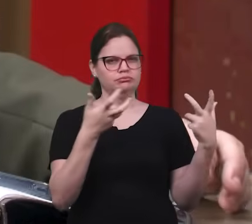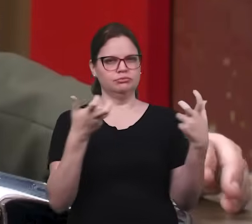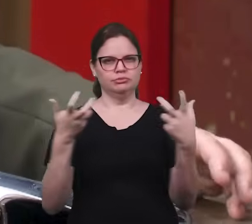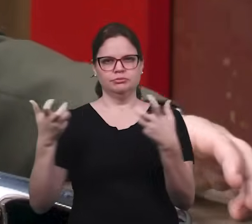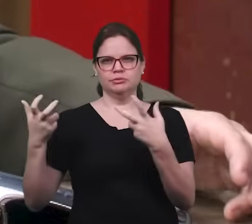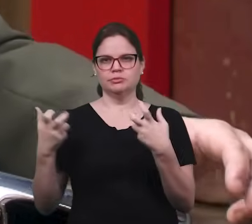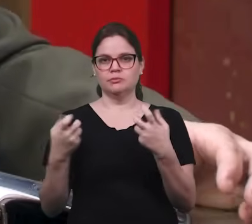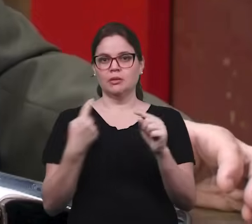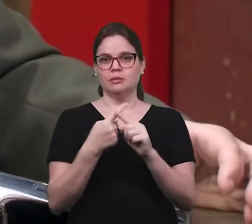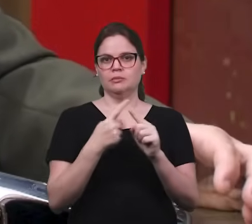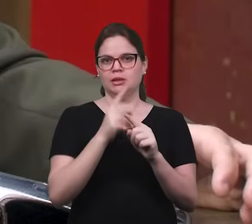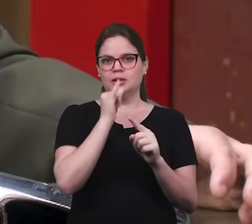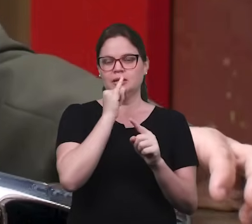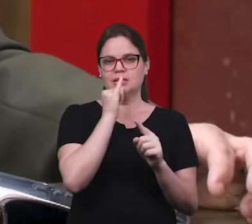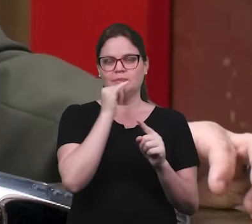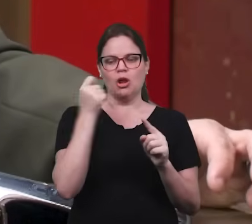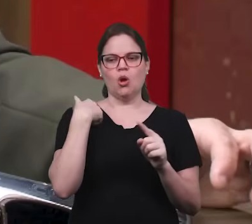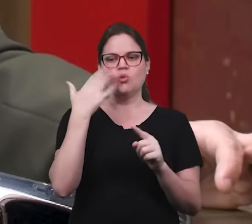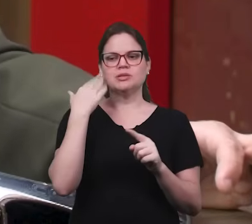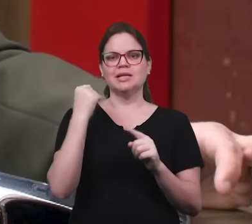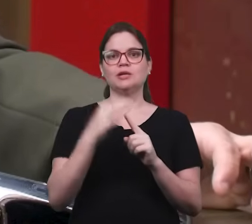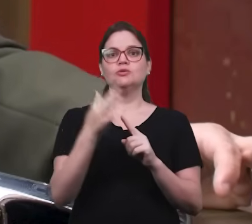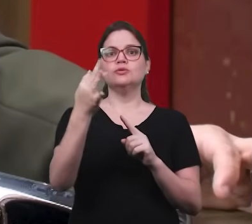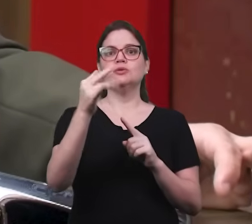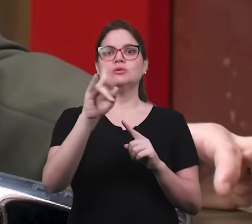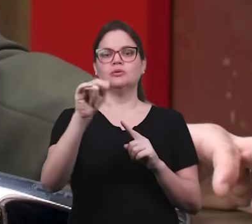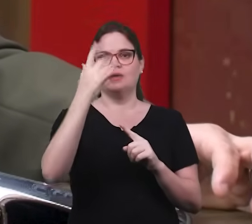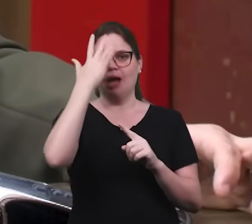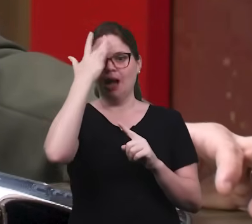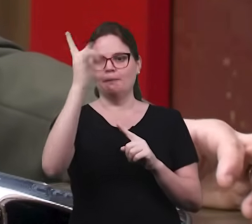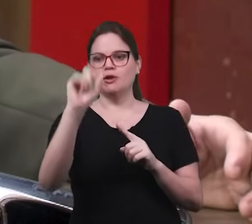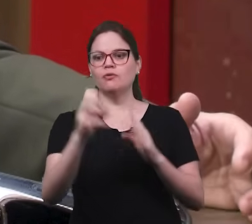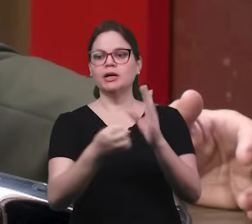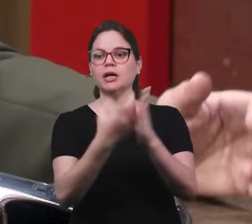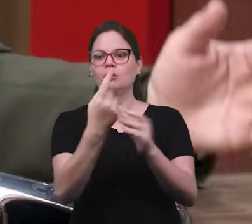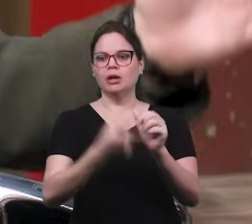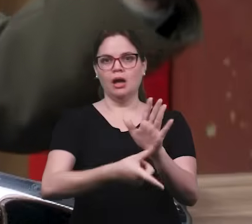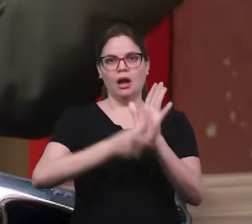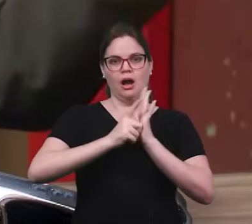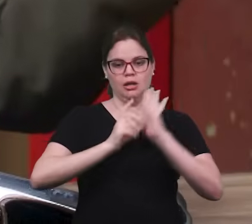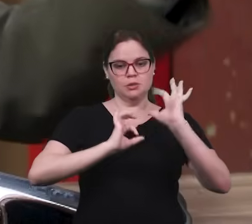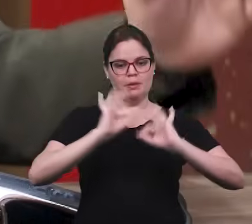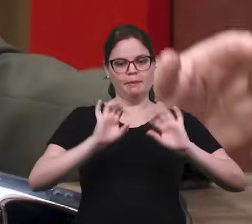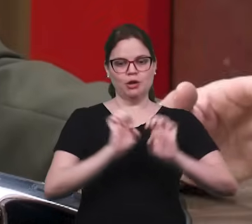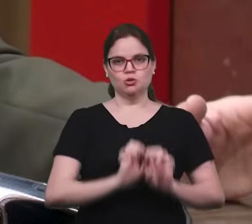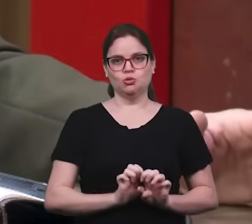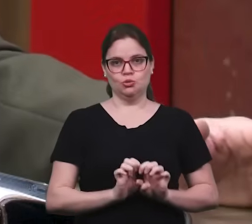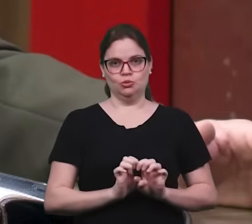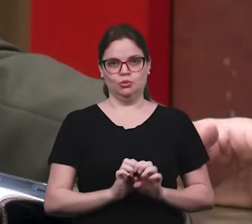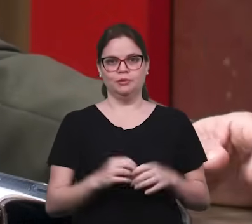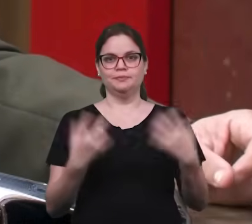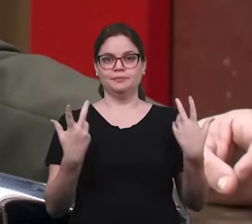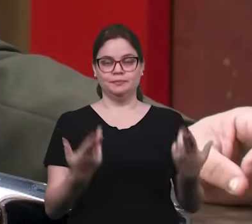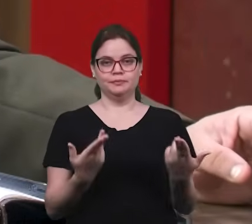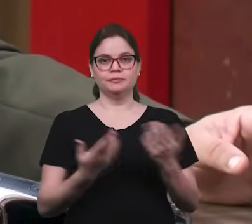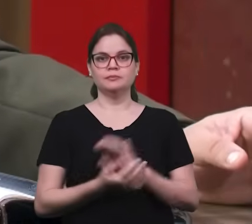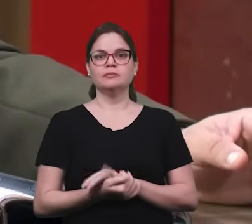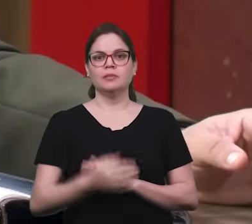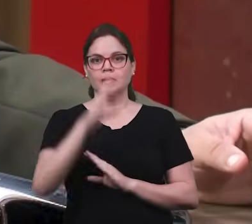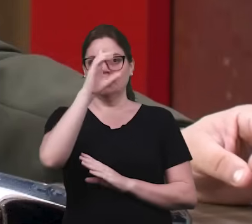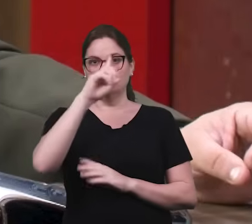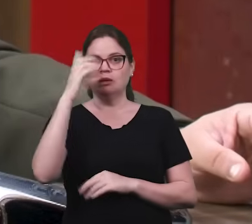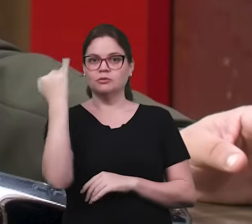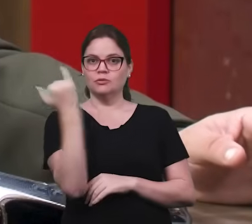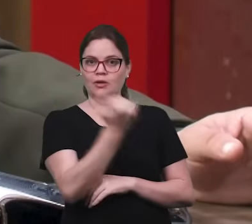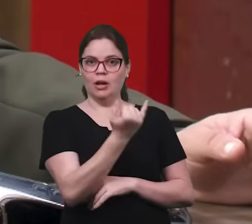vai antecipando aquilo que viria no dia seguinte, E nesse caso aqui, por exemplo, Deus já começa a